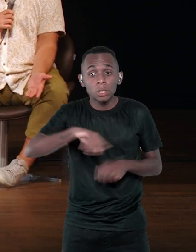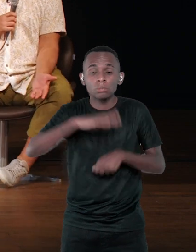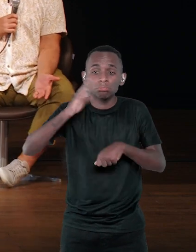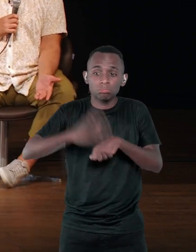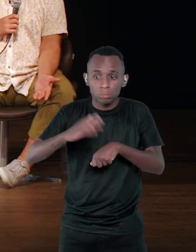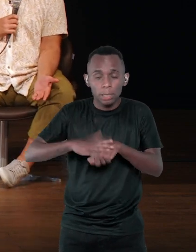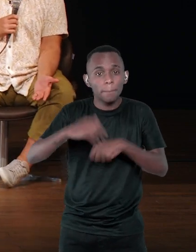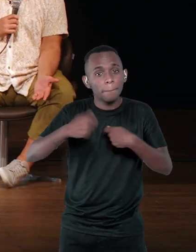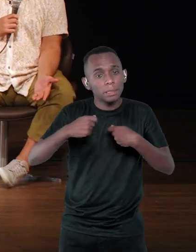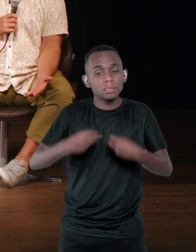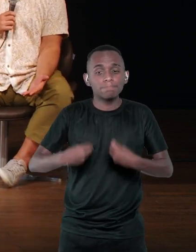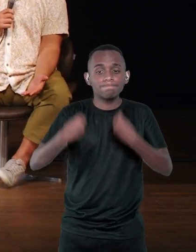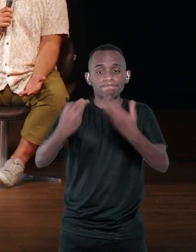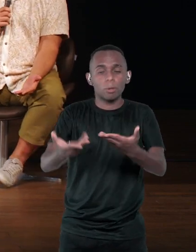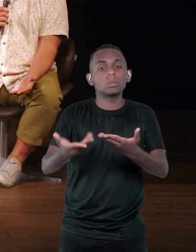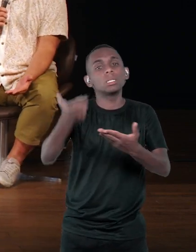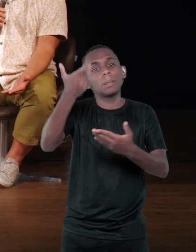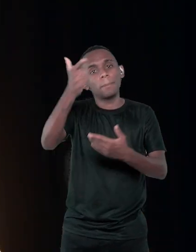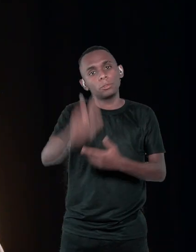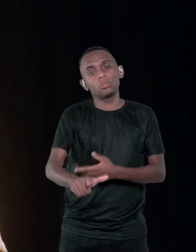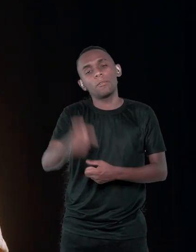devolver isso para as pessoas. Né?